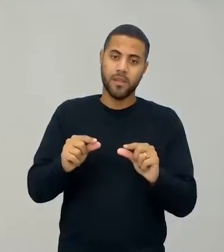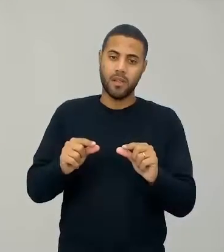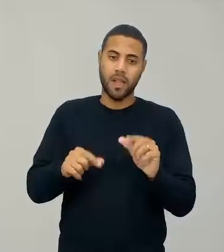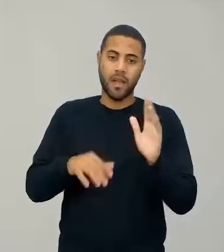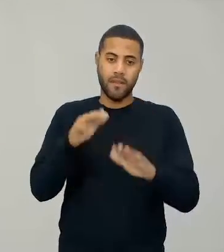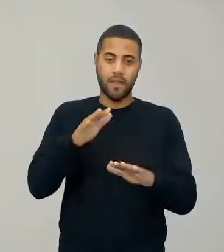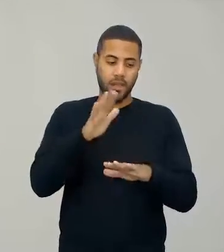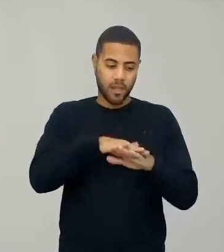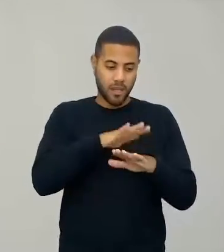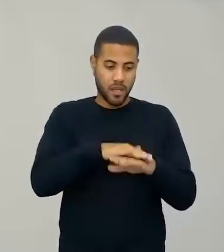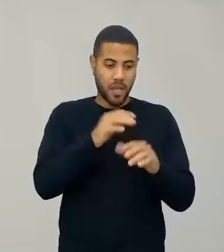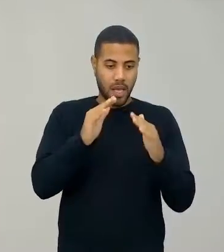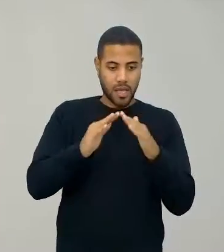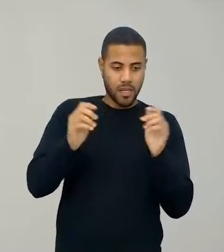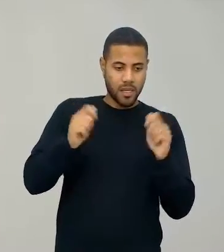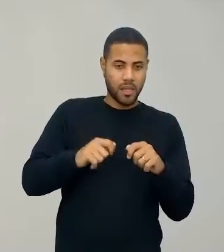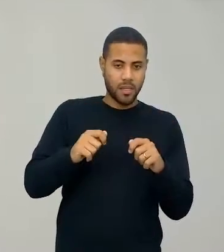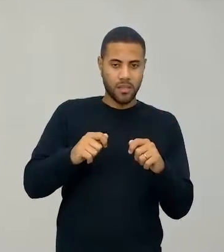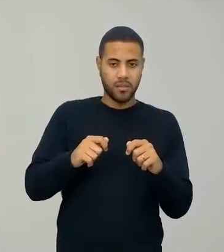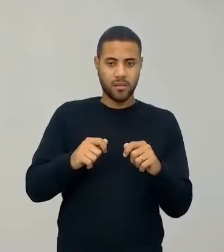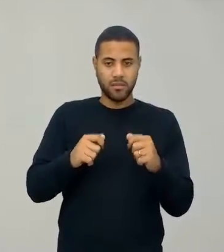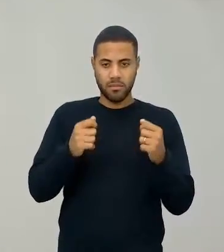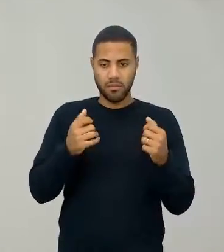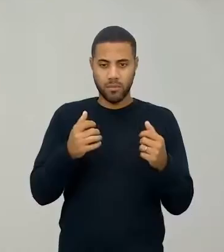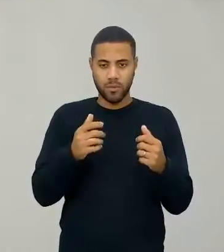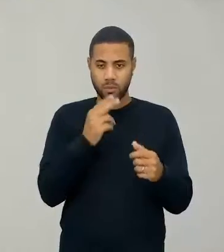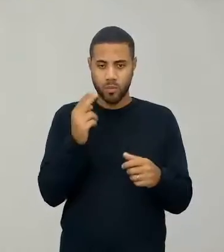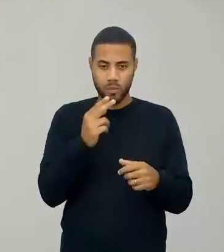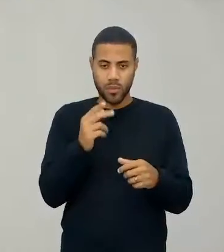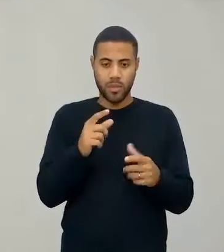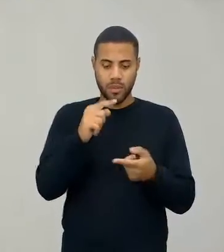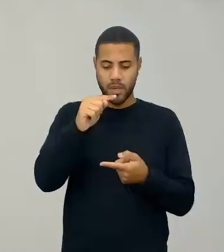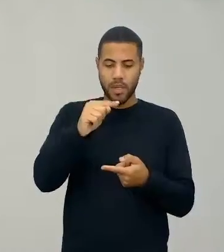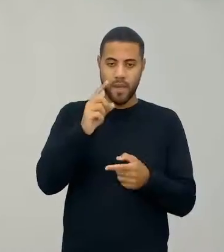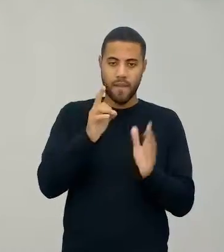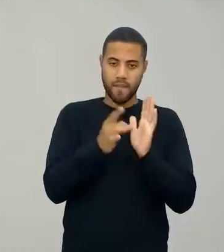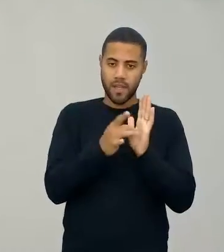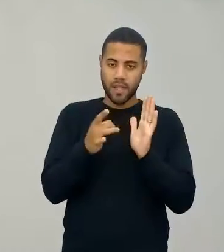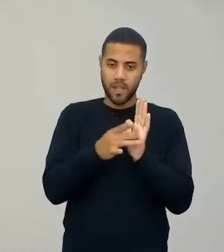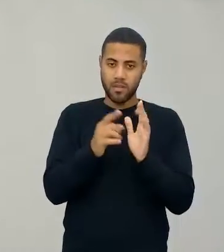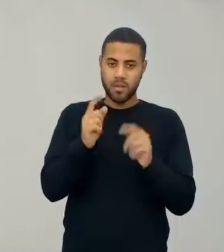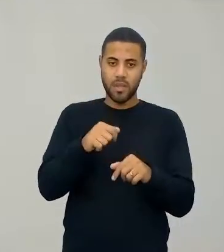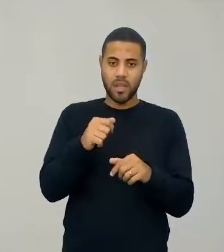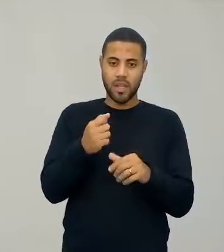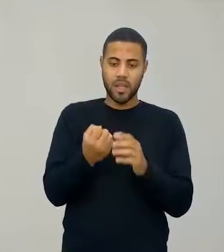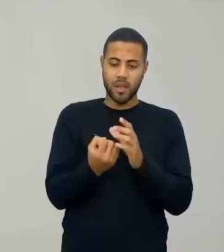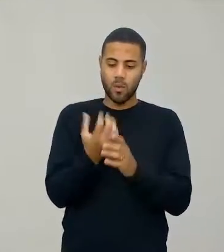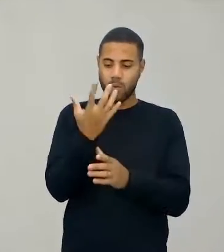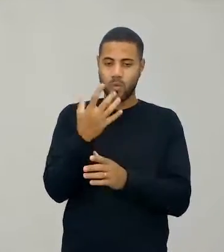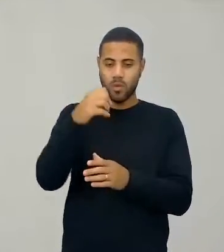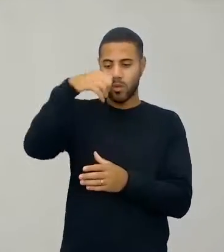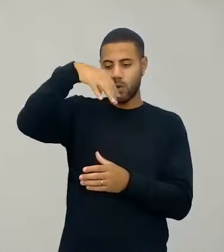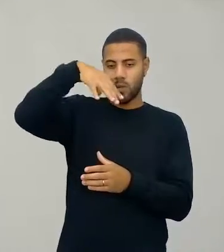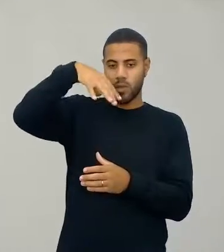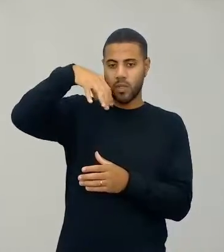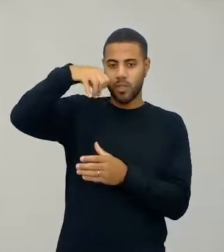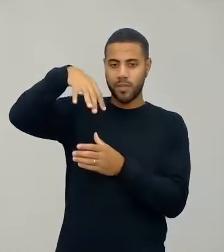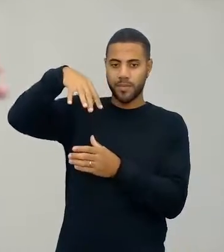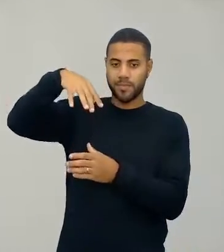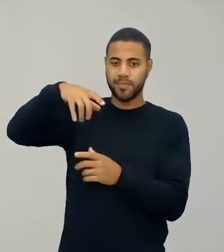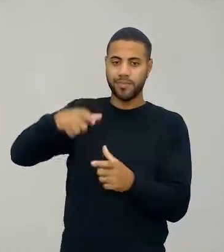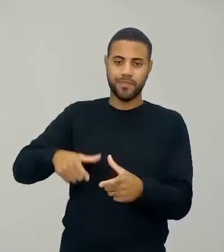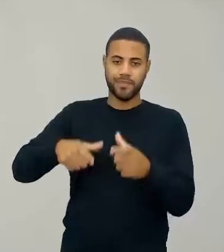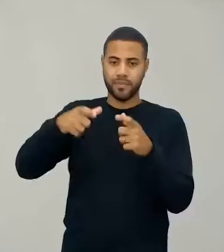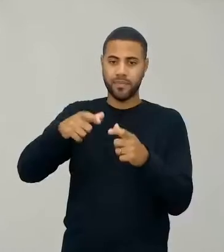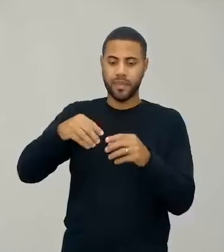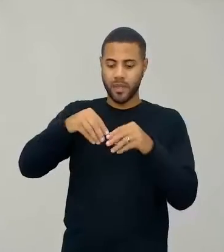forma na sua casa? A gente comentou aqui dos potes de vidro que a gente pode fazer luminária, né? Eu reaproveito os potes de vidro e